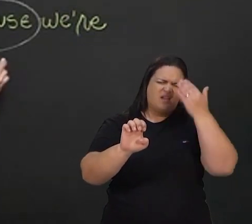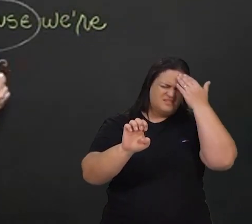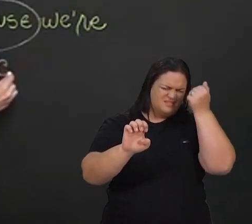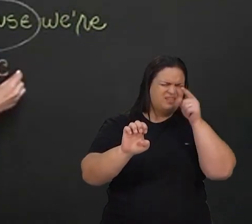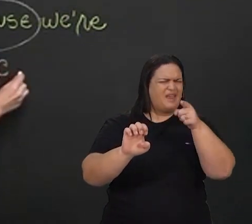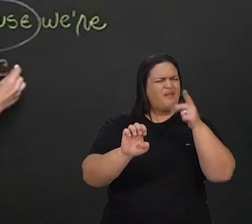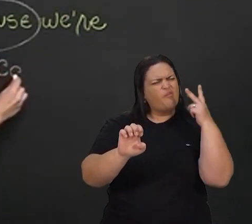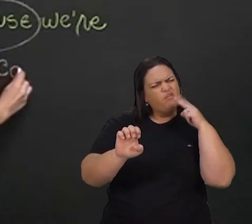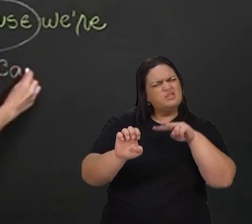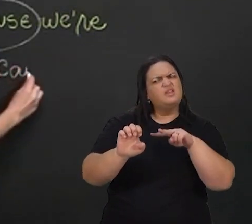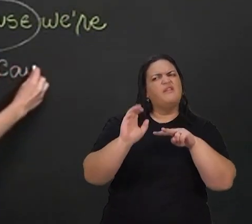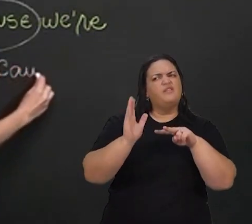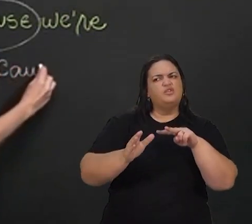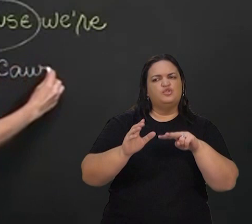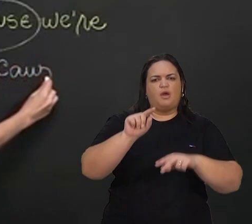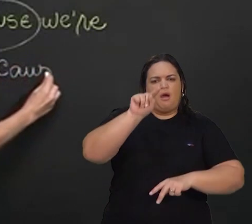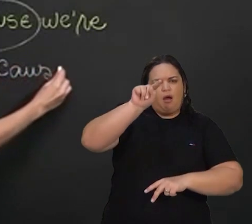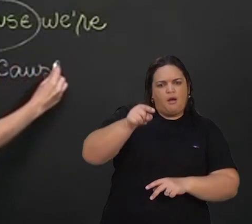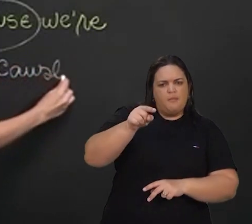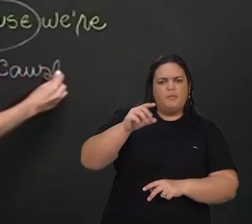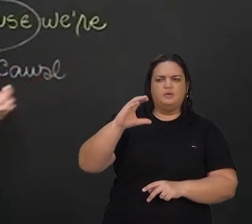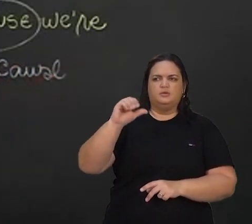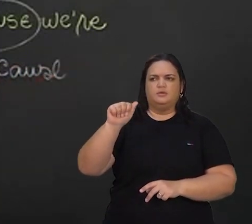assim, ó, escrito assim, ó, cause.